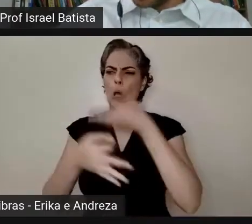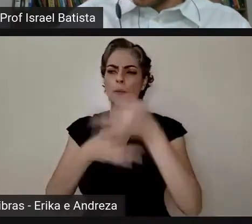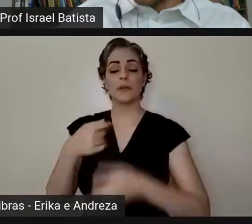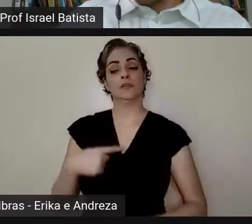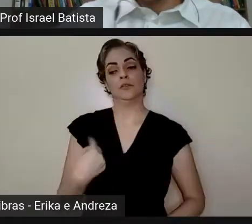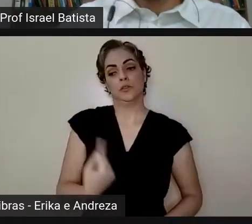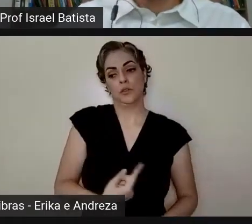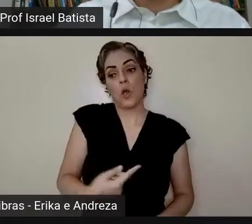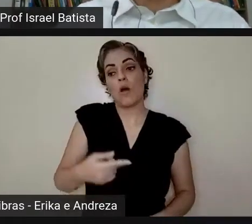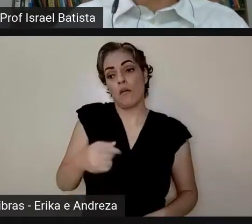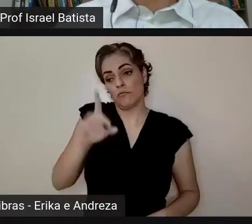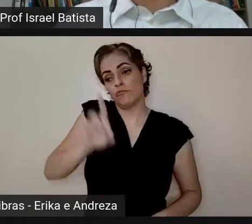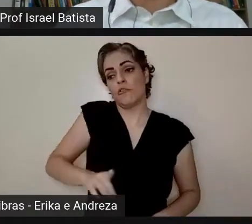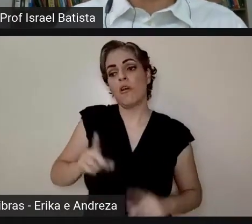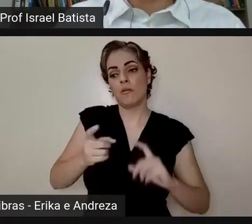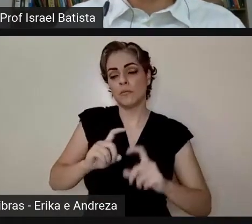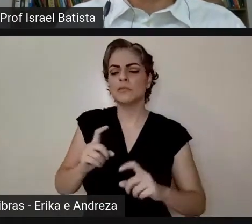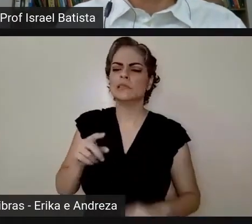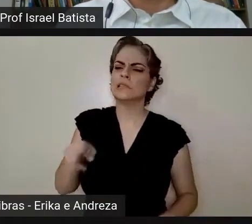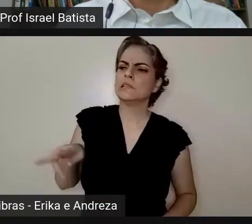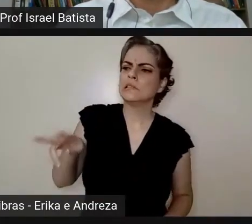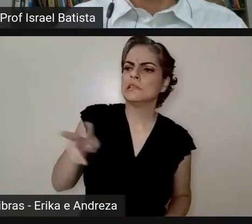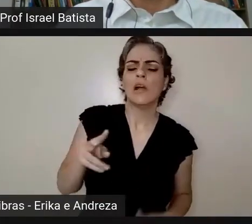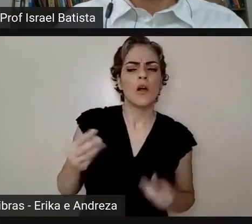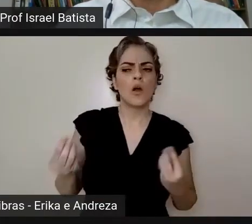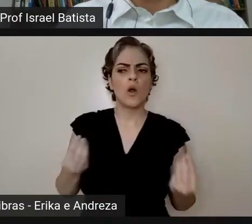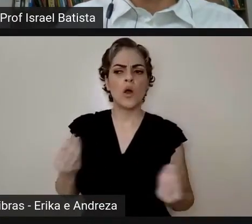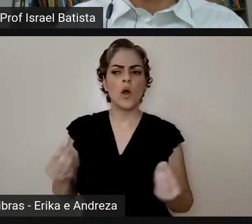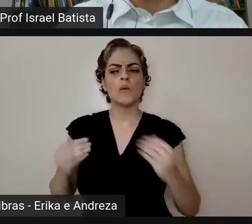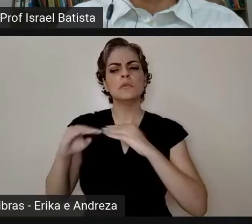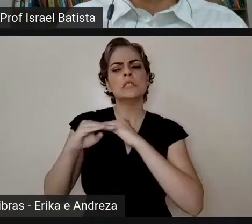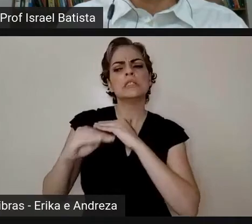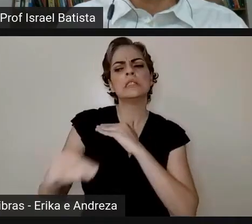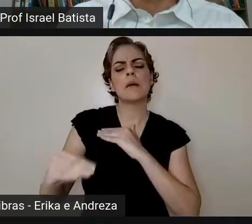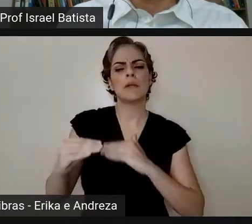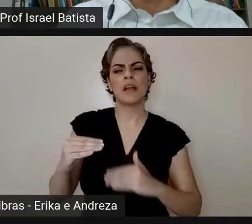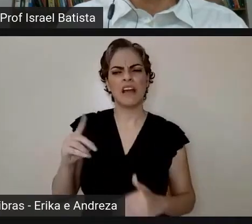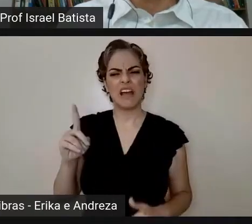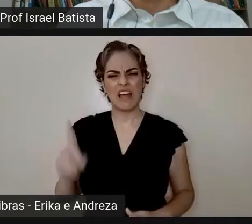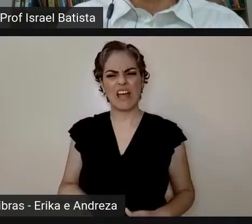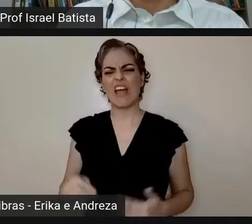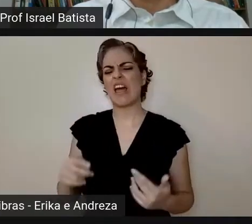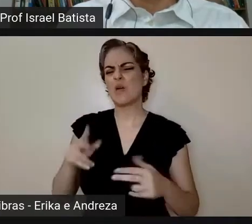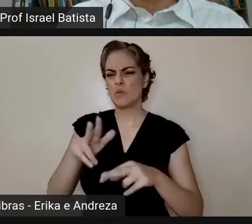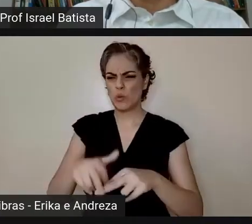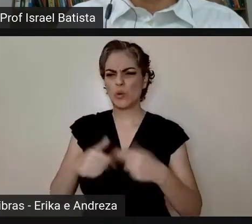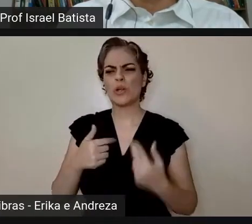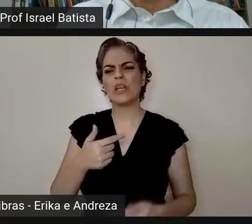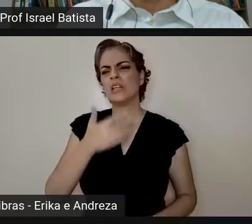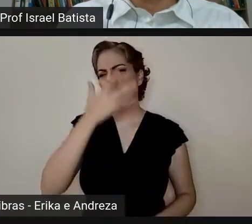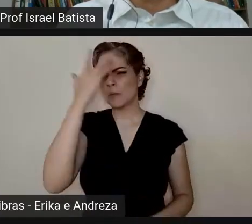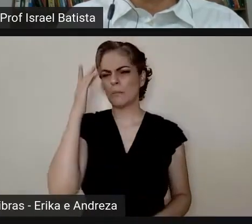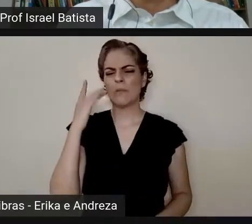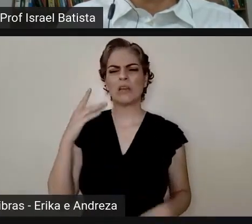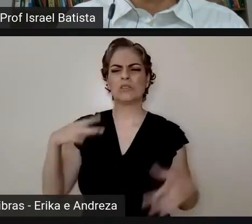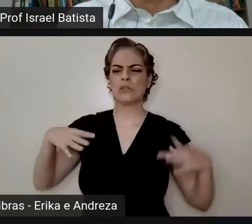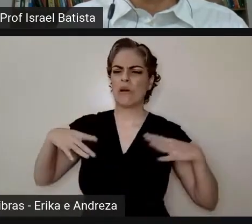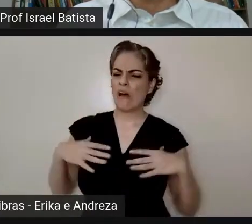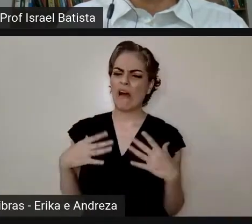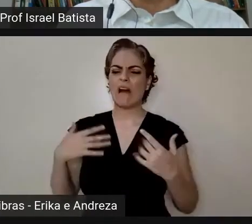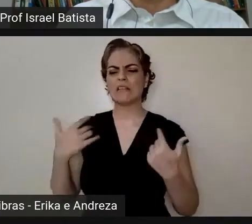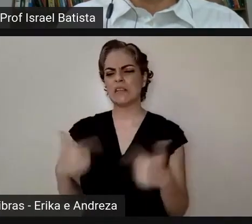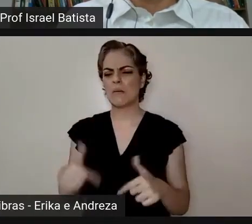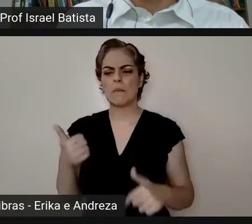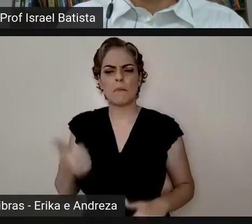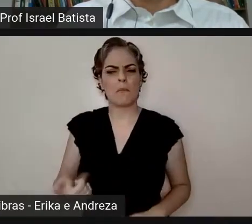administrativo. A estabilidade, como está hoje, ela pode ser considerada uma blindagem de maus servidores, ou seja, os mecanismos que a gente tem hoje, eles estão